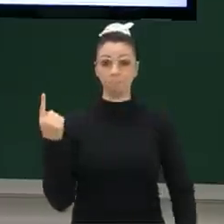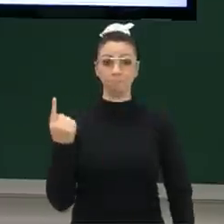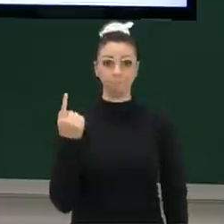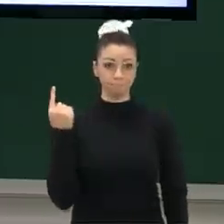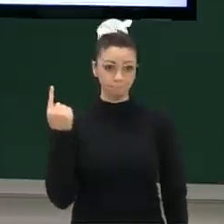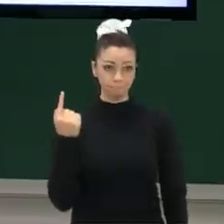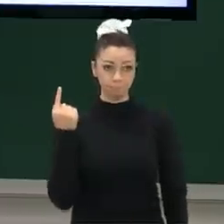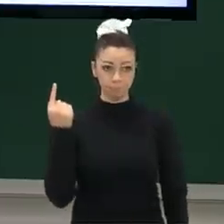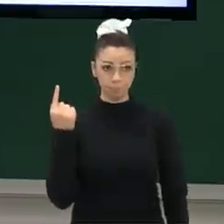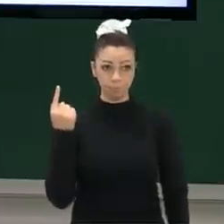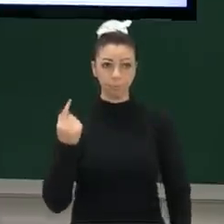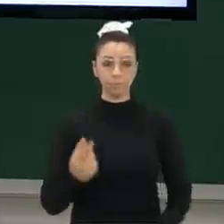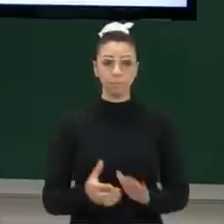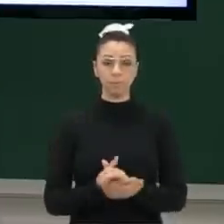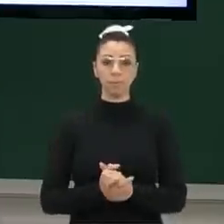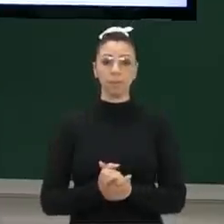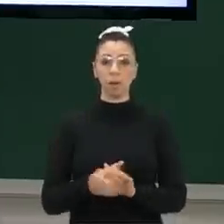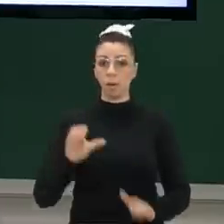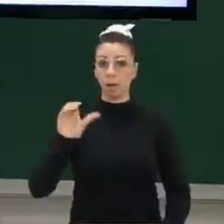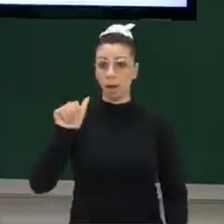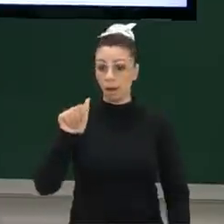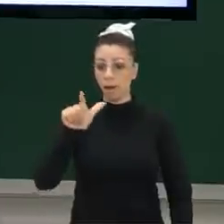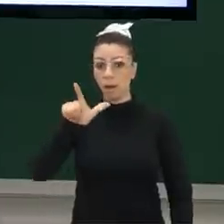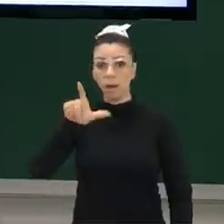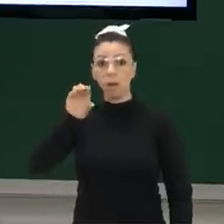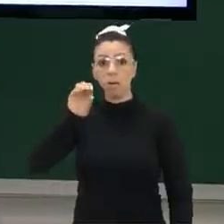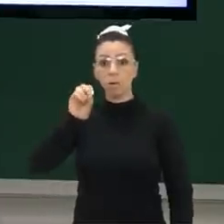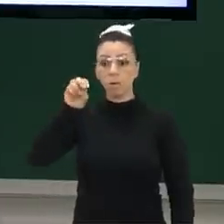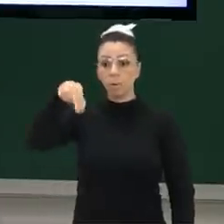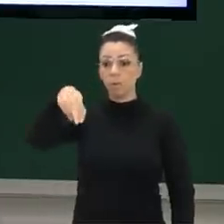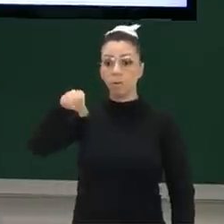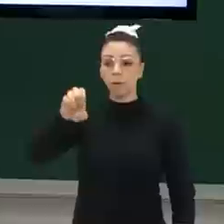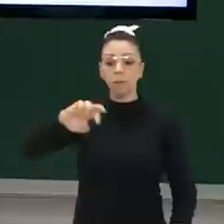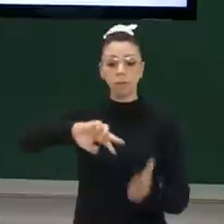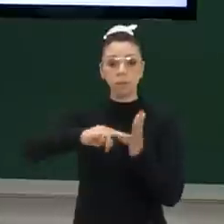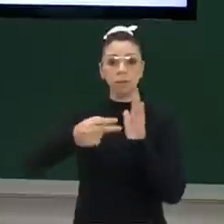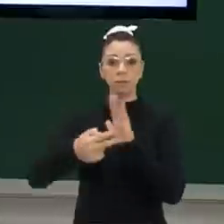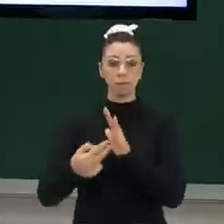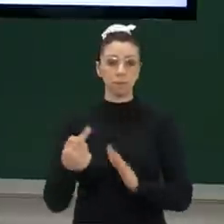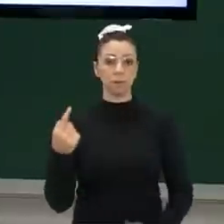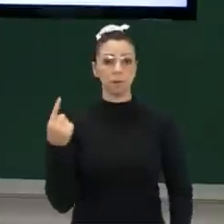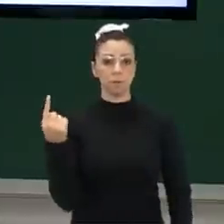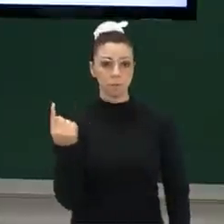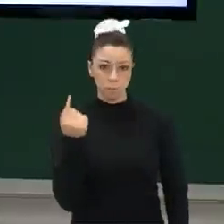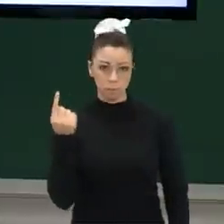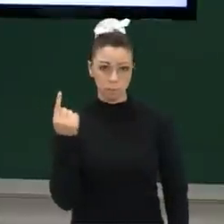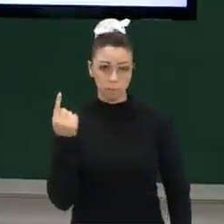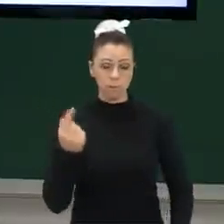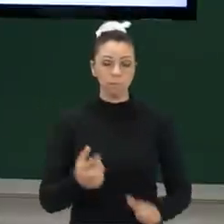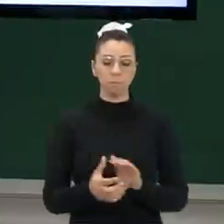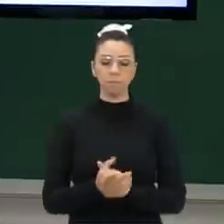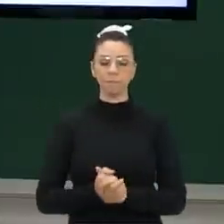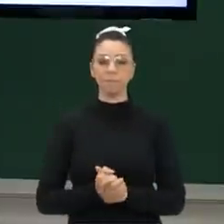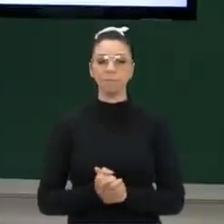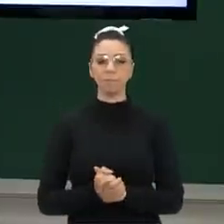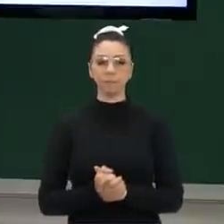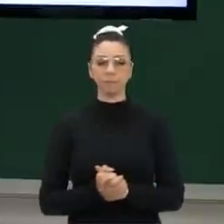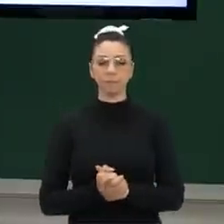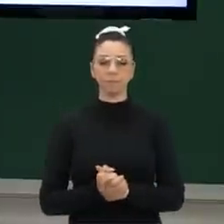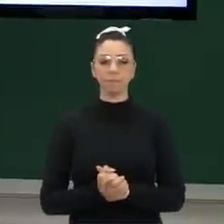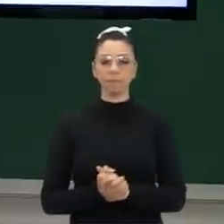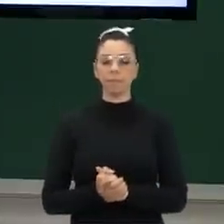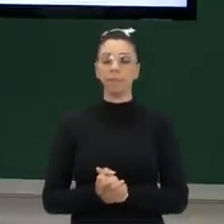alone, sozinho. Então, essa pessoa mora sozinha na casa dela. E quais foram as mobílias que